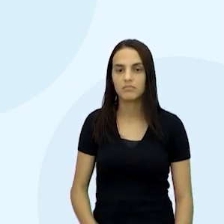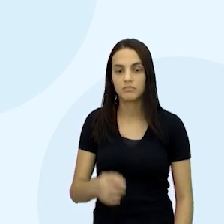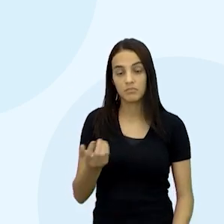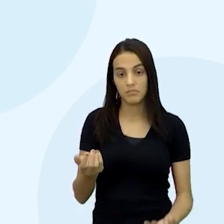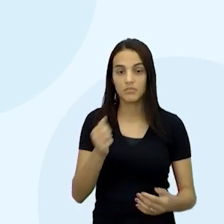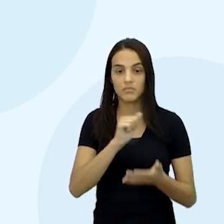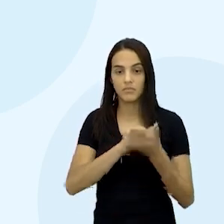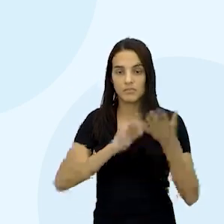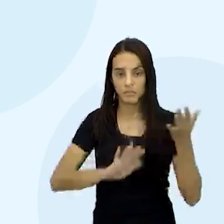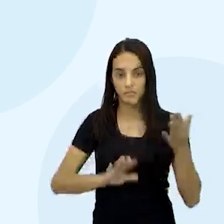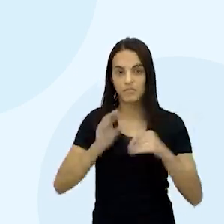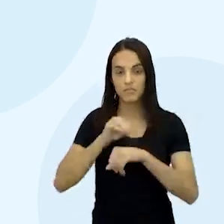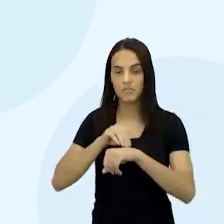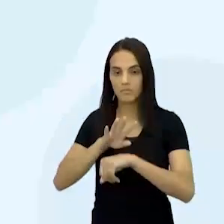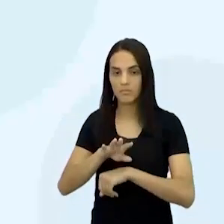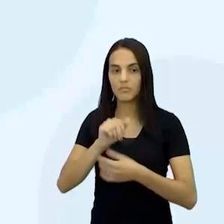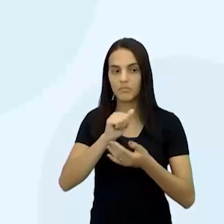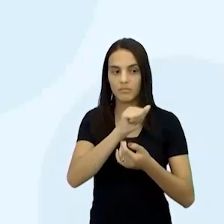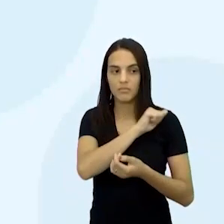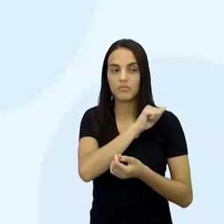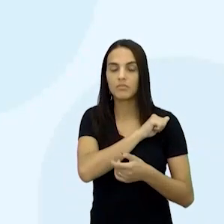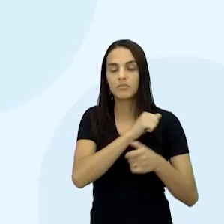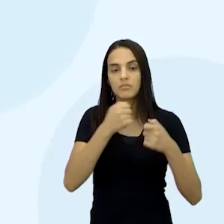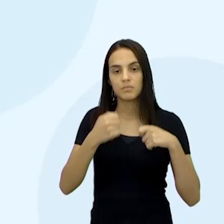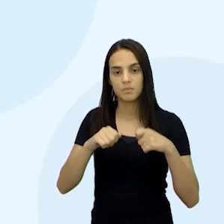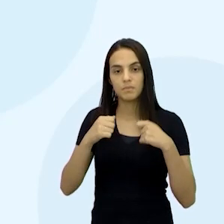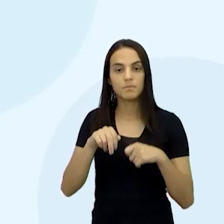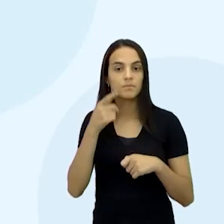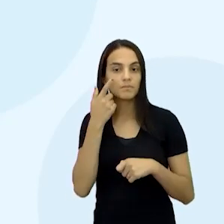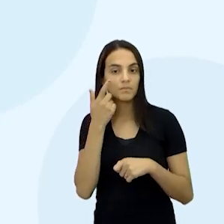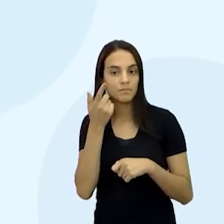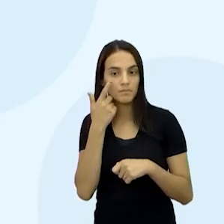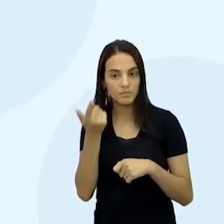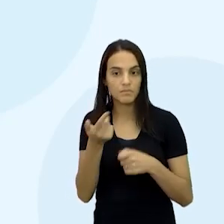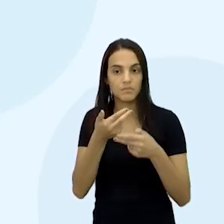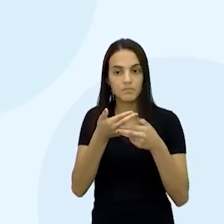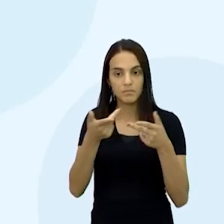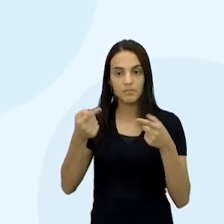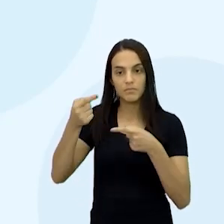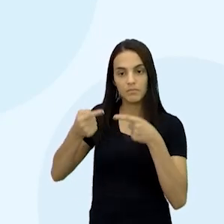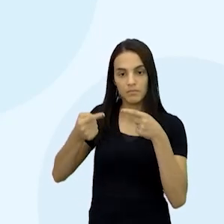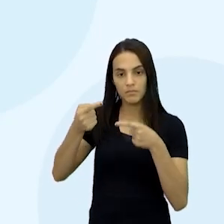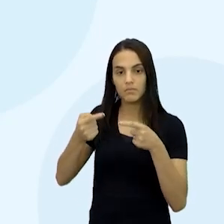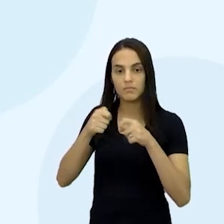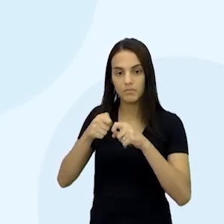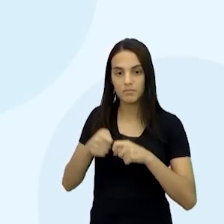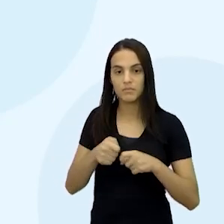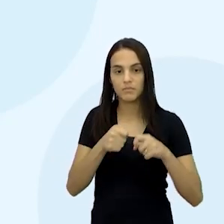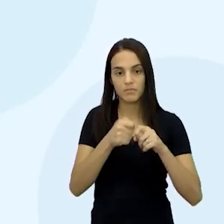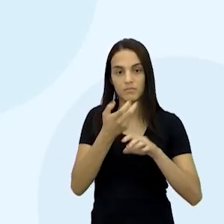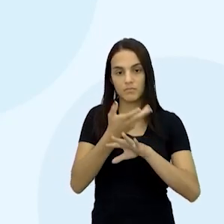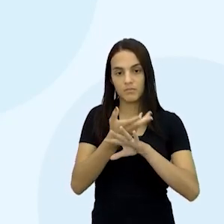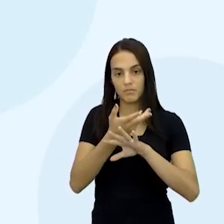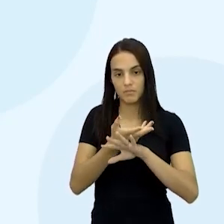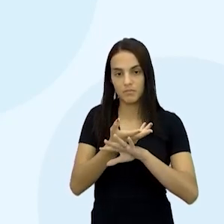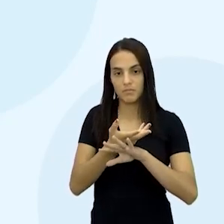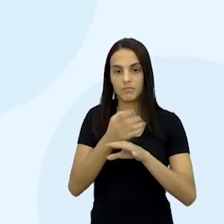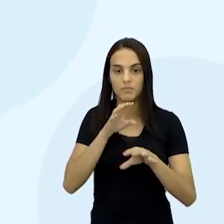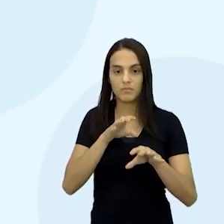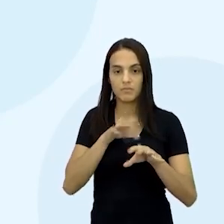para a atividade sugerida, os estudantes deverão considerar as discussões realizadas no